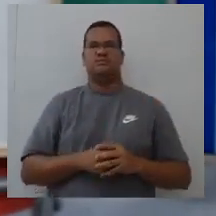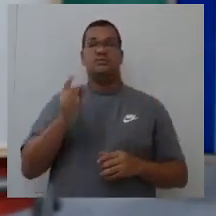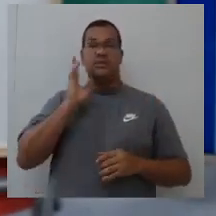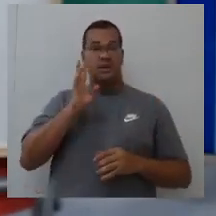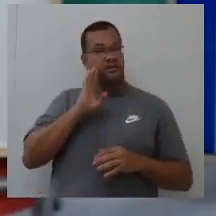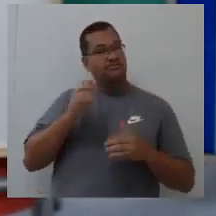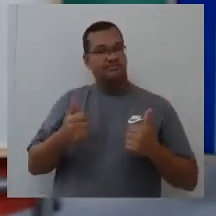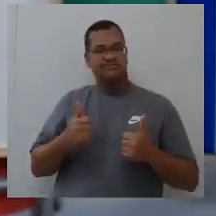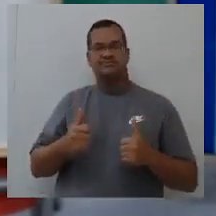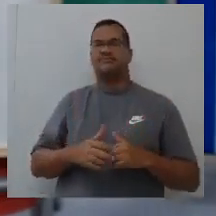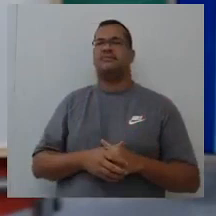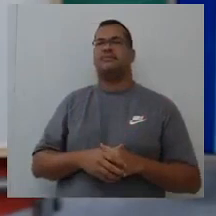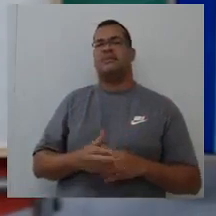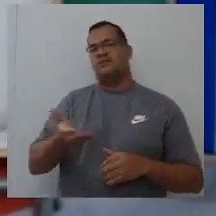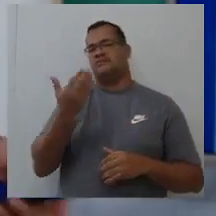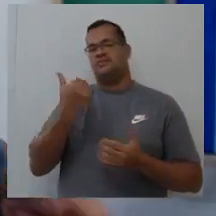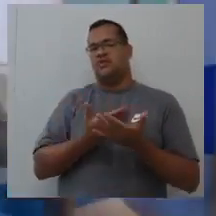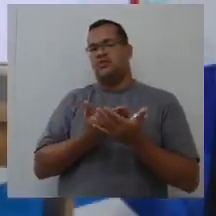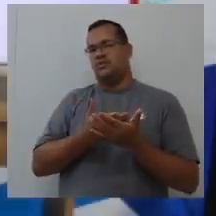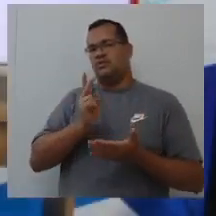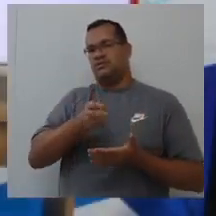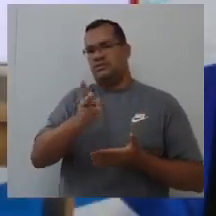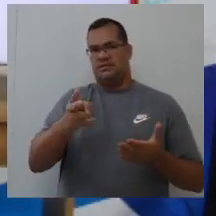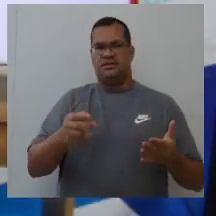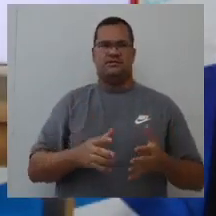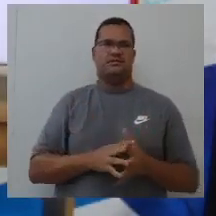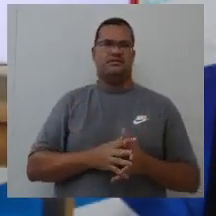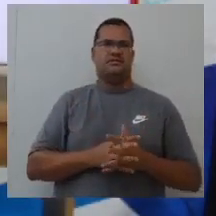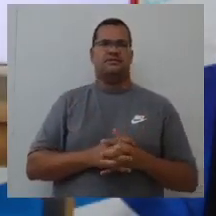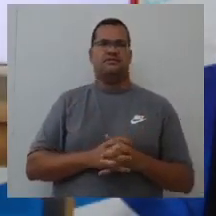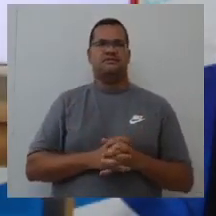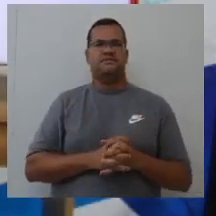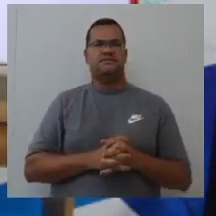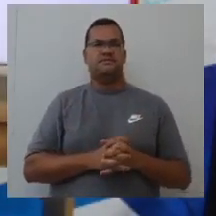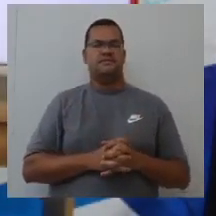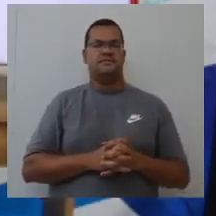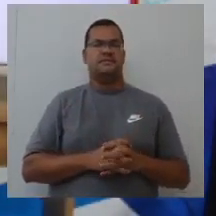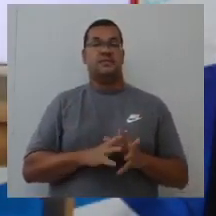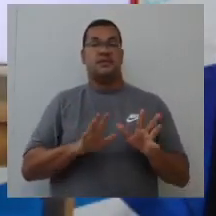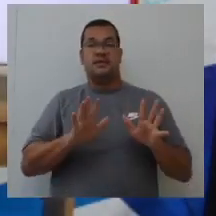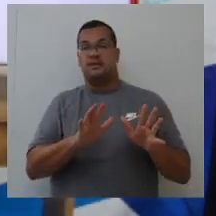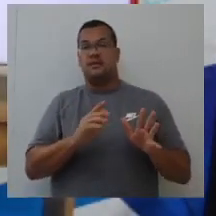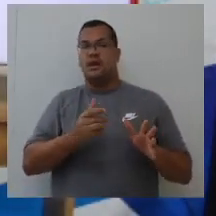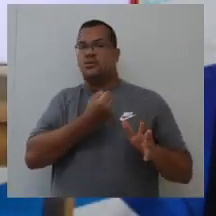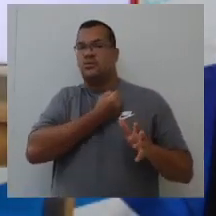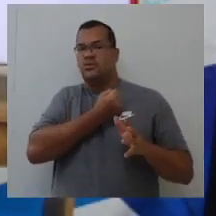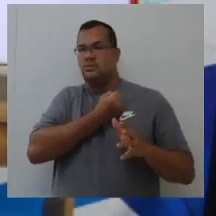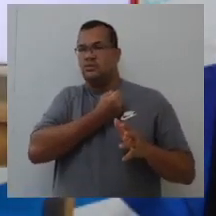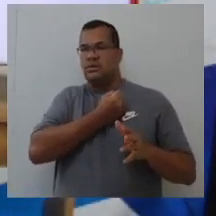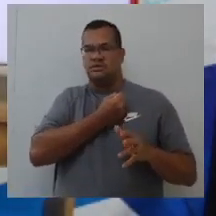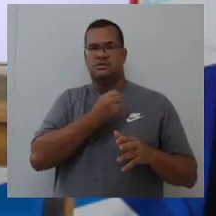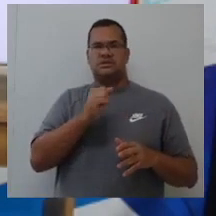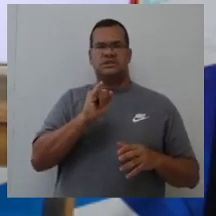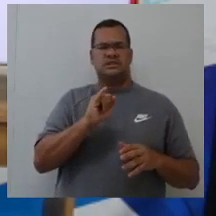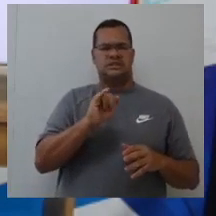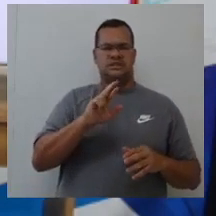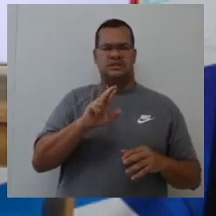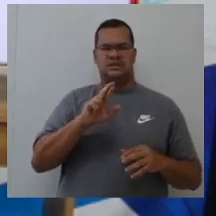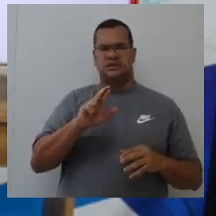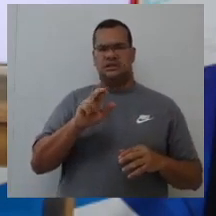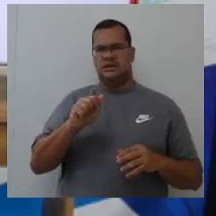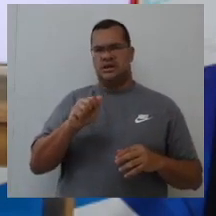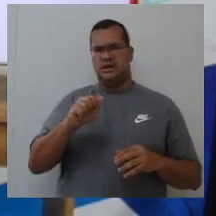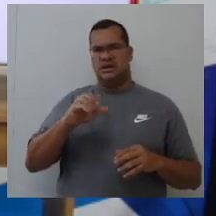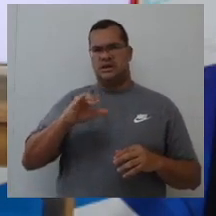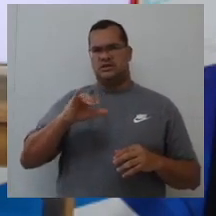Legal? Ok. Então vamos lá, vamos continuar aqui. Então, e aí os números irracionais, tá bom? Então,